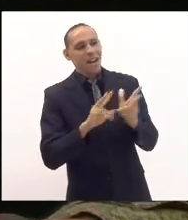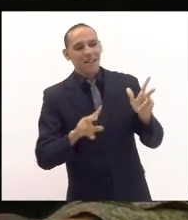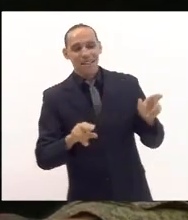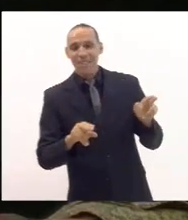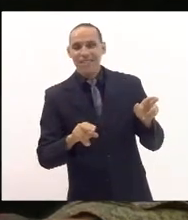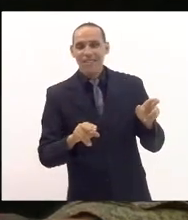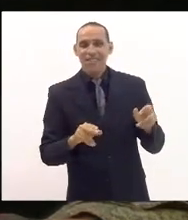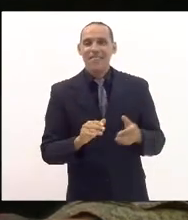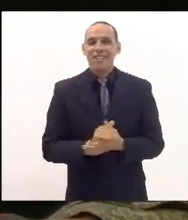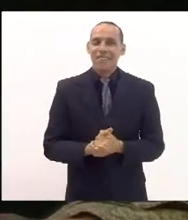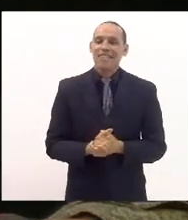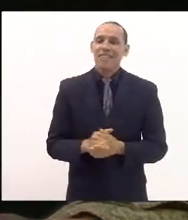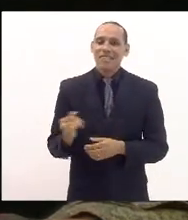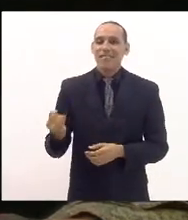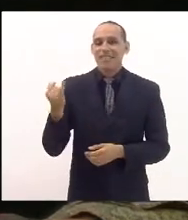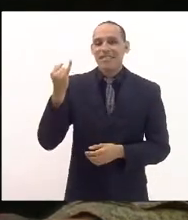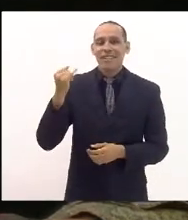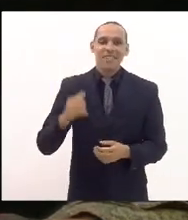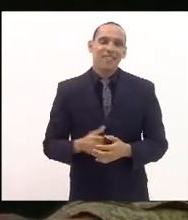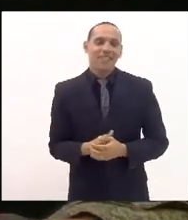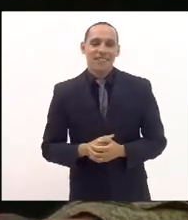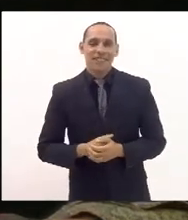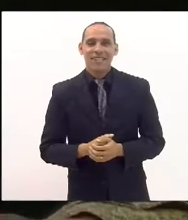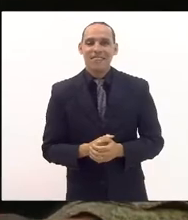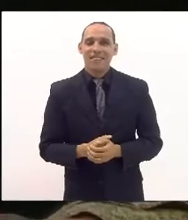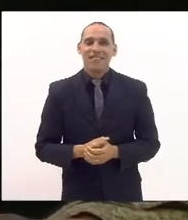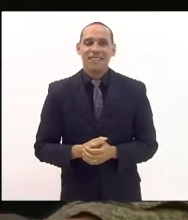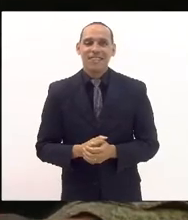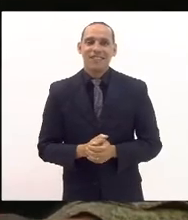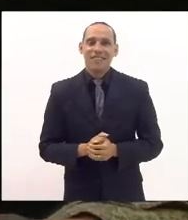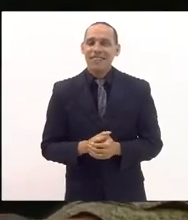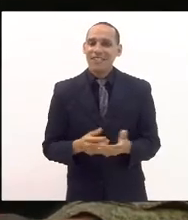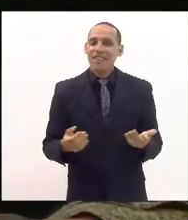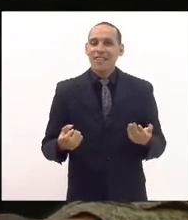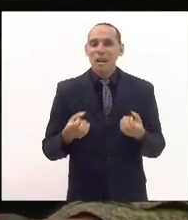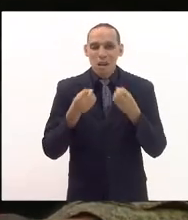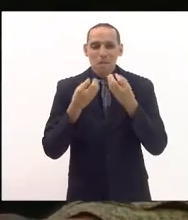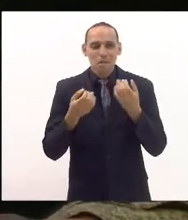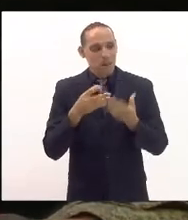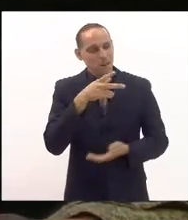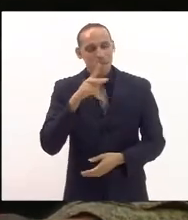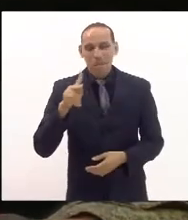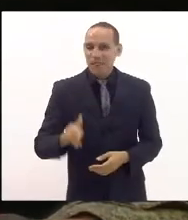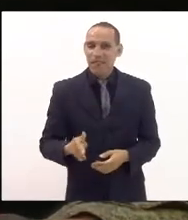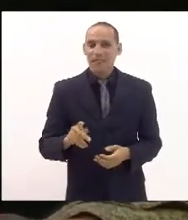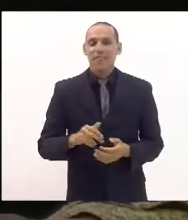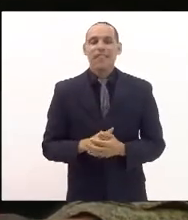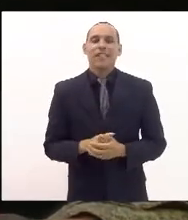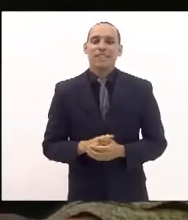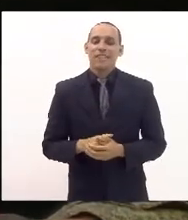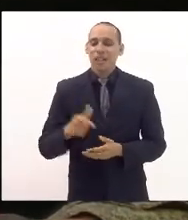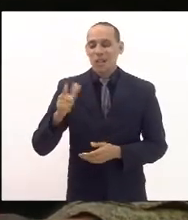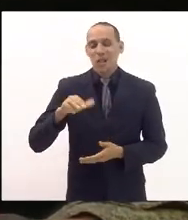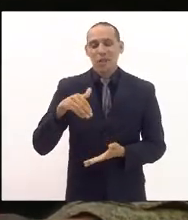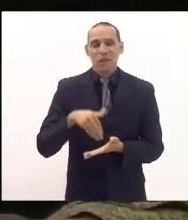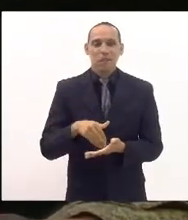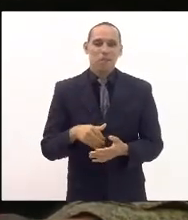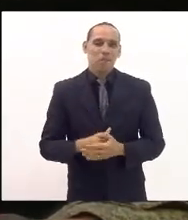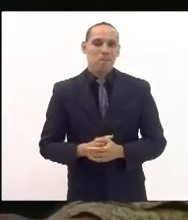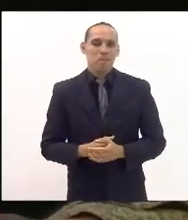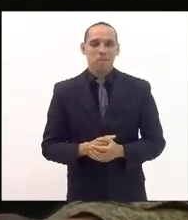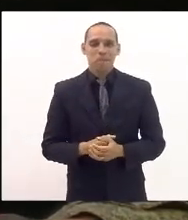Isso é muito importante e tomar um ver ela presidindo aí o expediente final mais uma vez